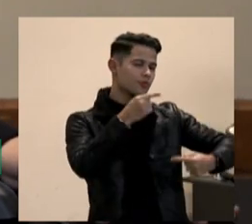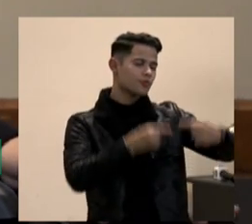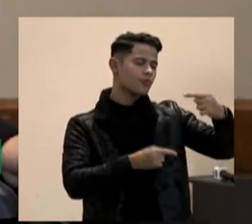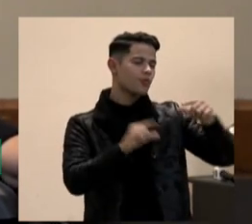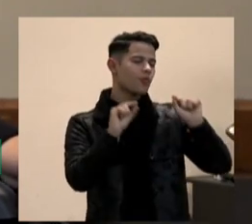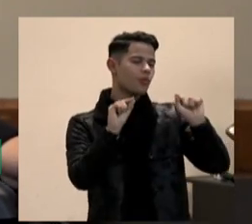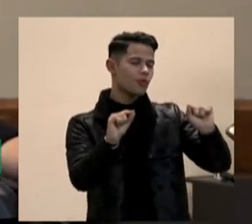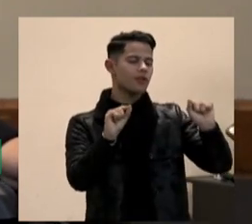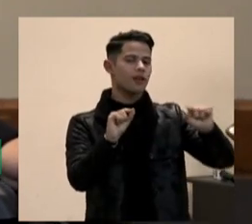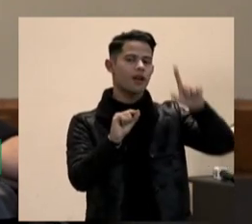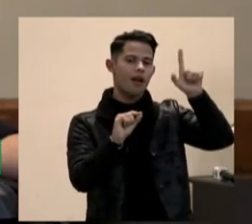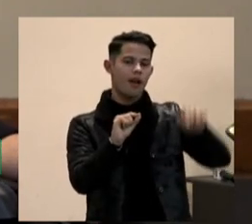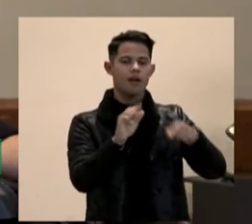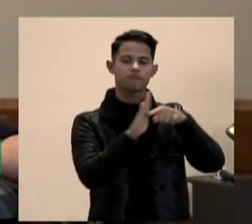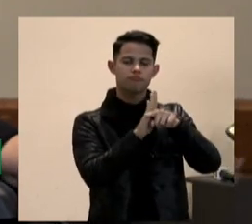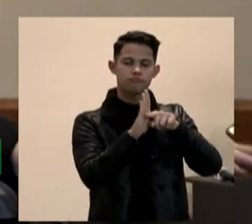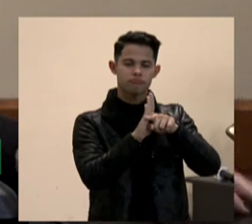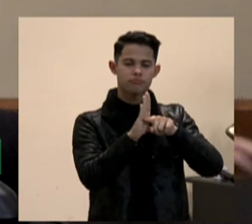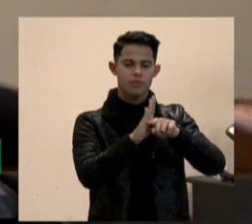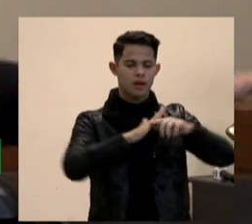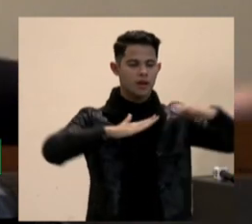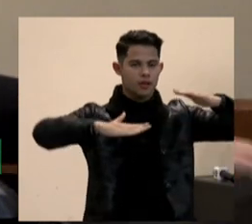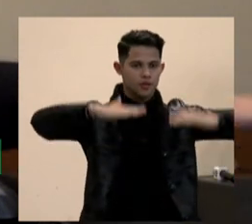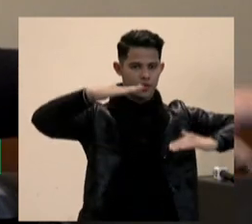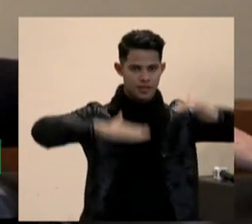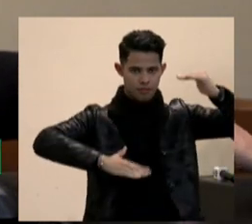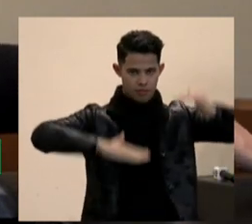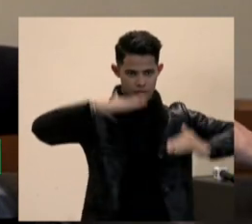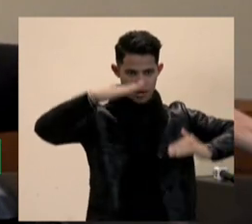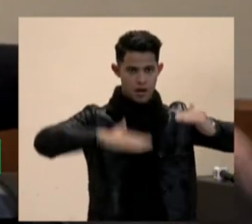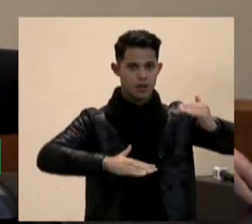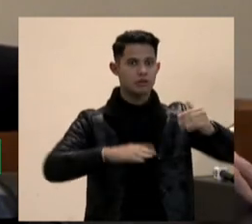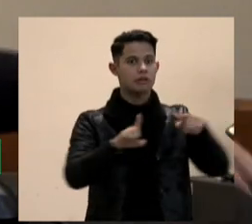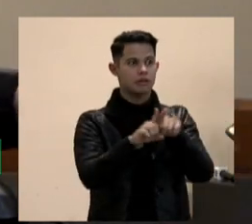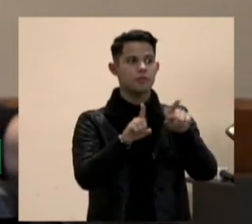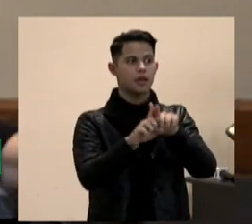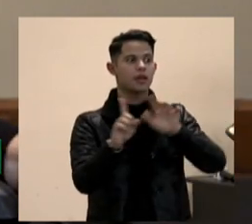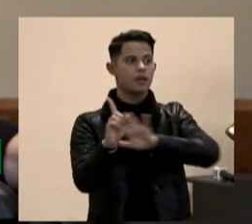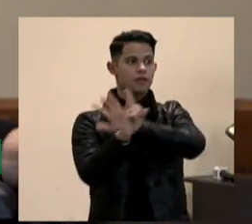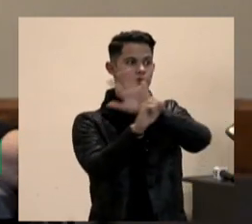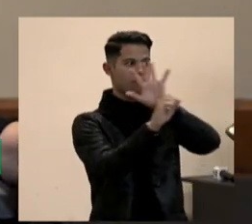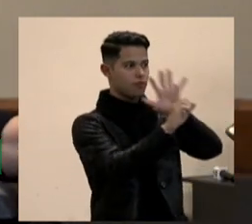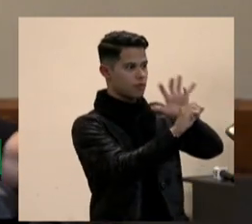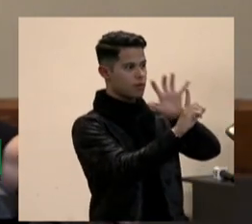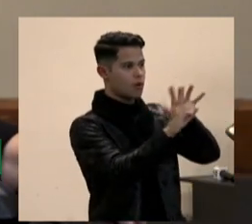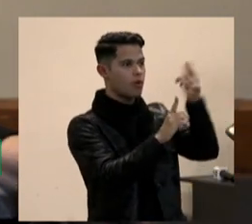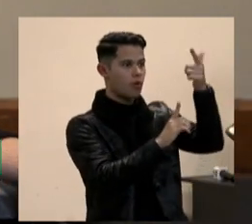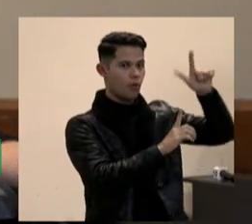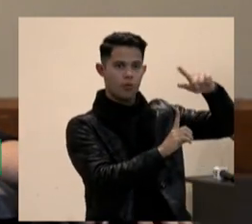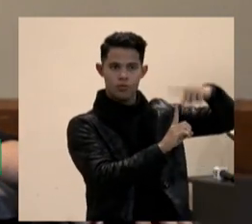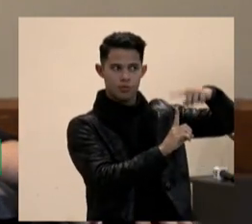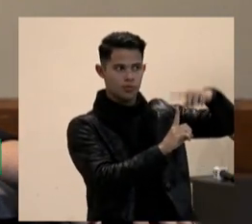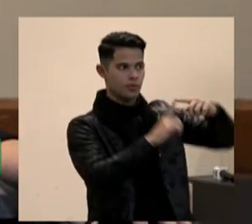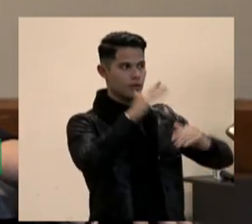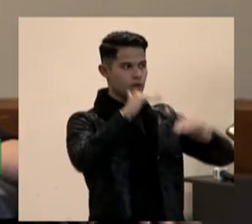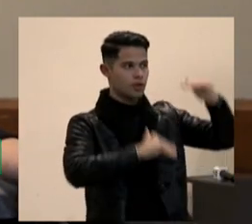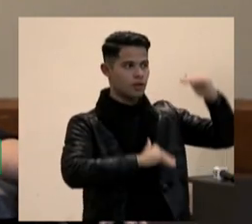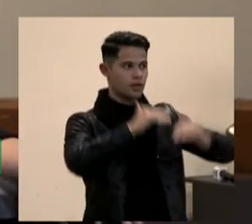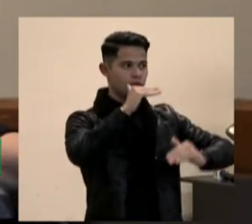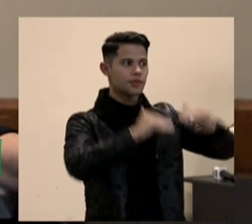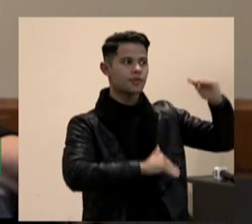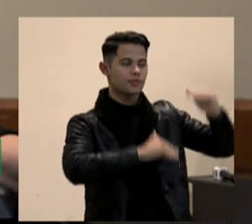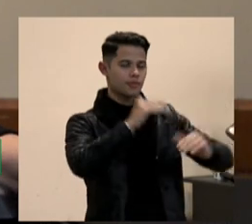política para mitigar a desigualdade que reversamente produz outras desigualdades, né? São desigualdades não previstas